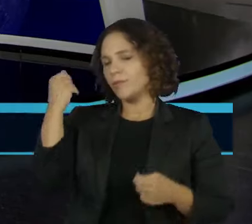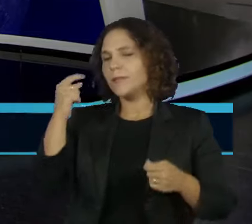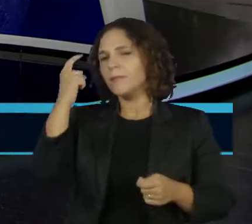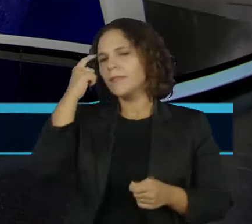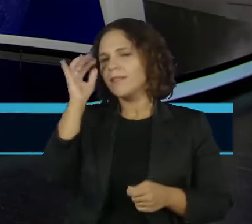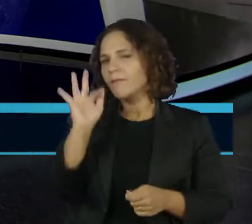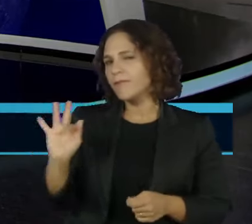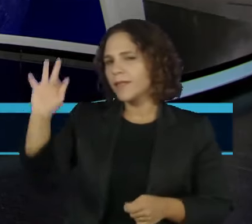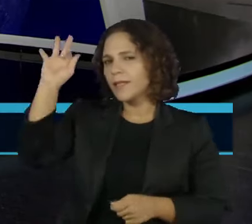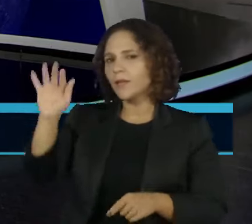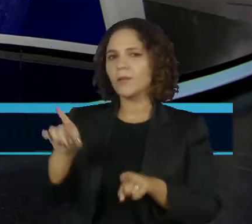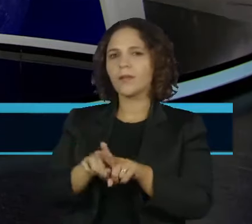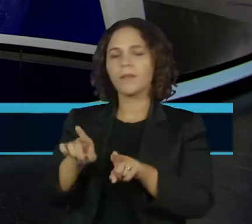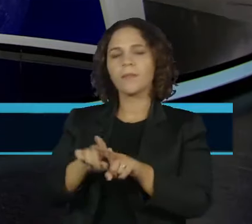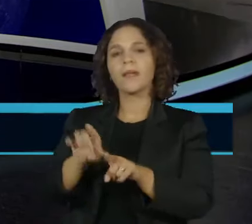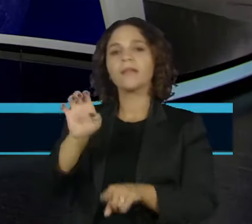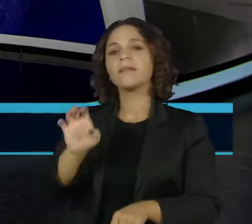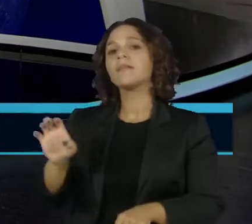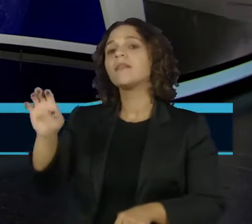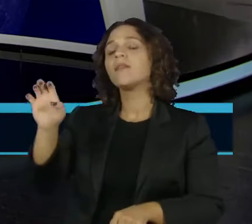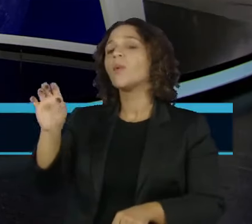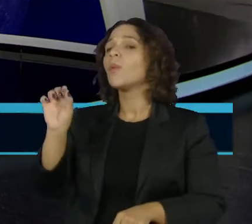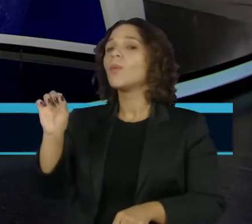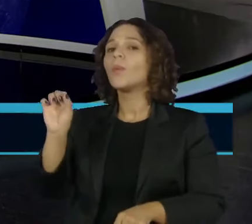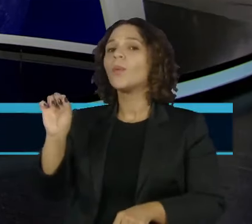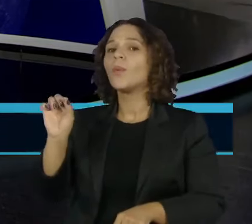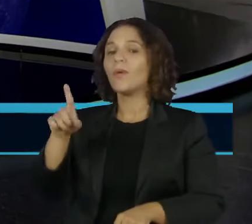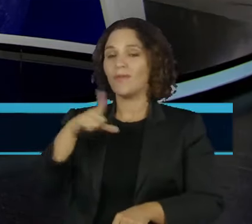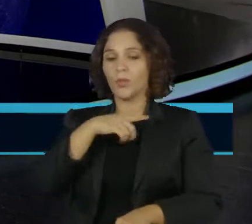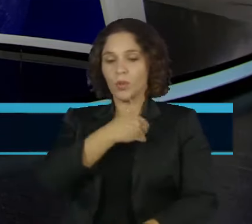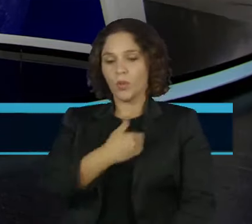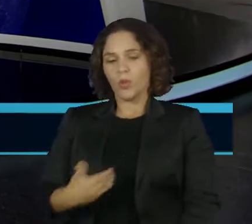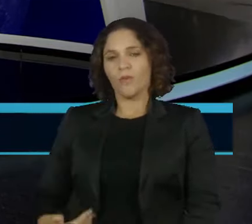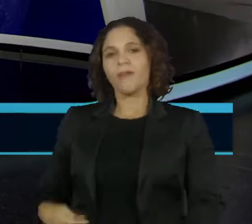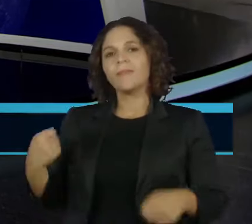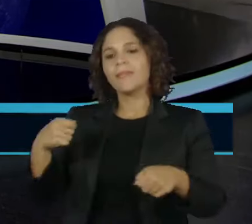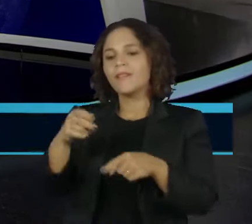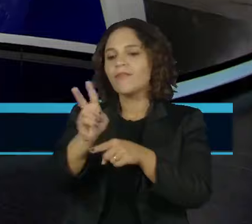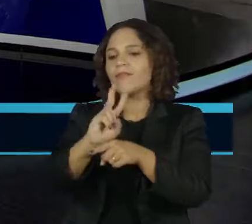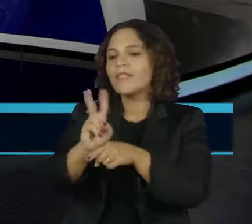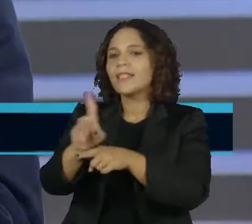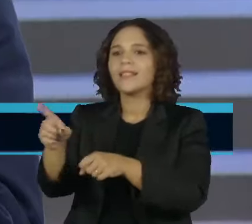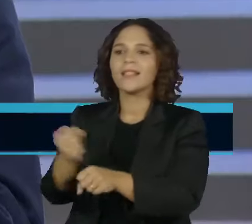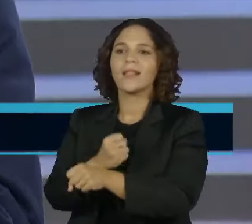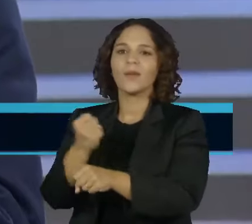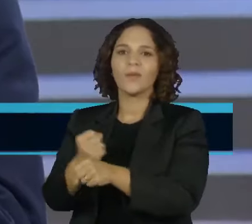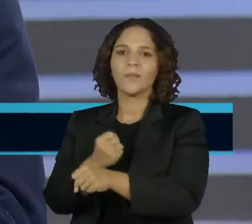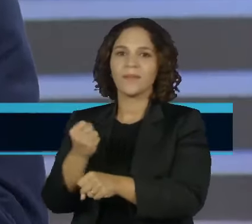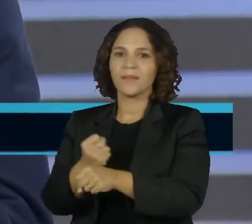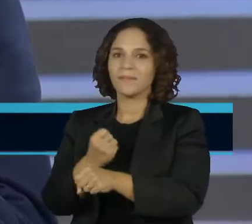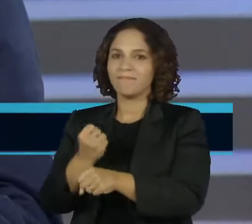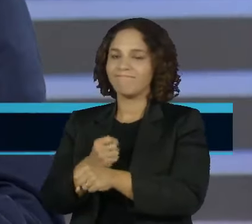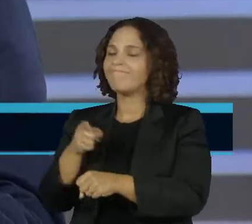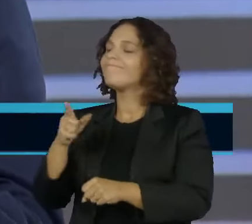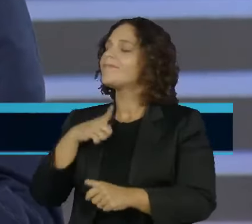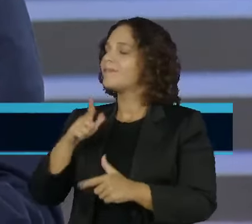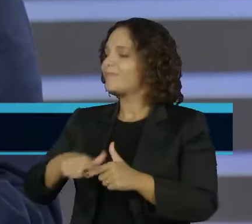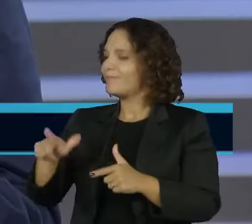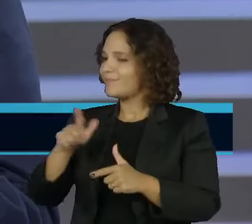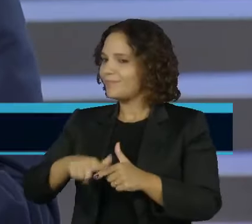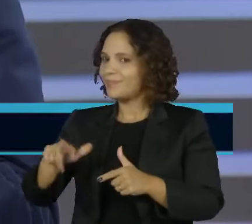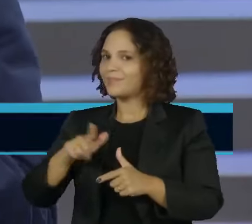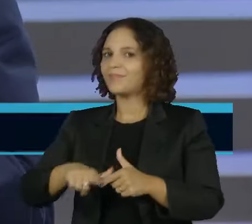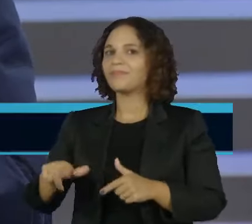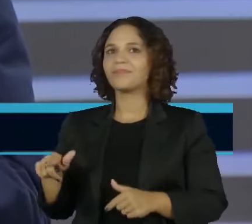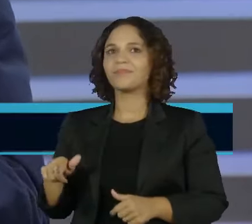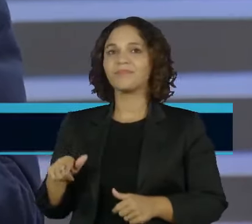federal e estadual, que é a capacidade do poder público de fiscalizar a obra. Aí tem muito problema, quer dizer,